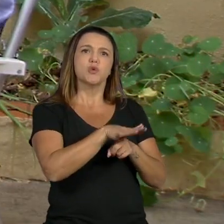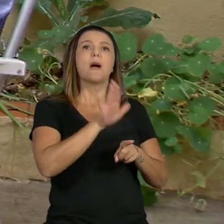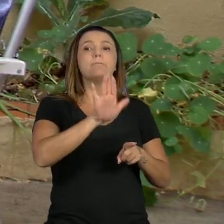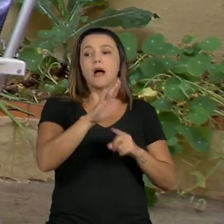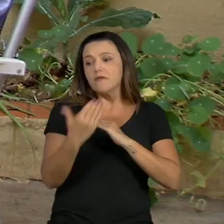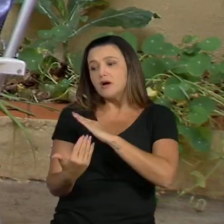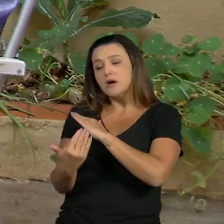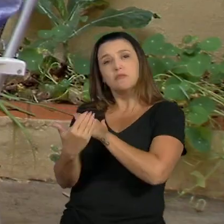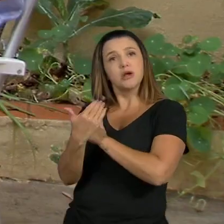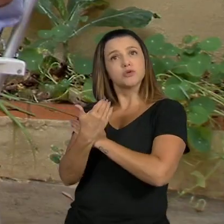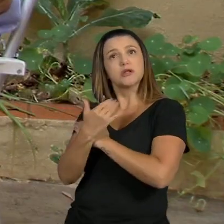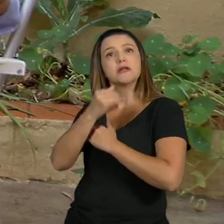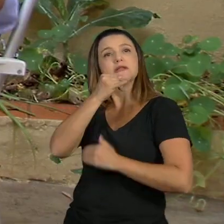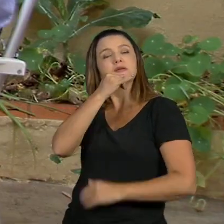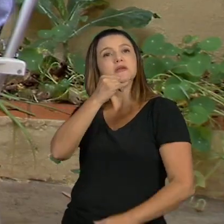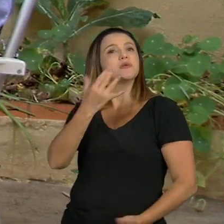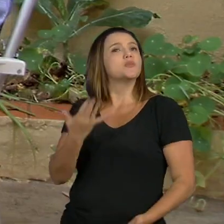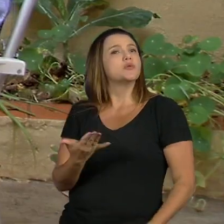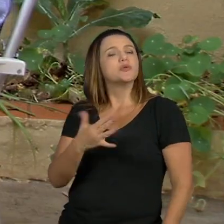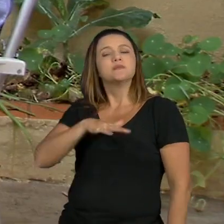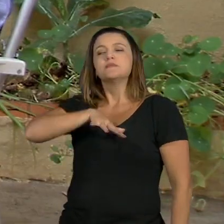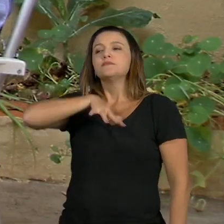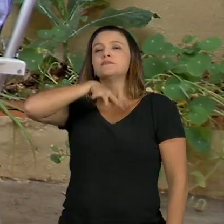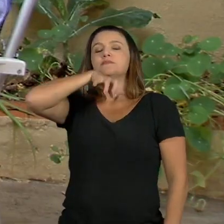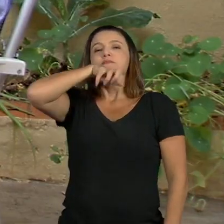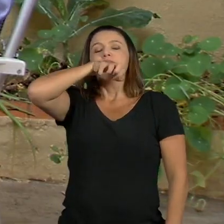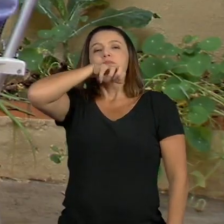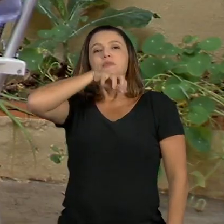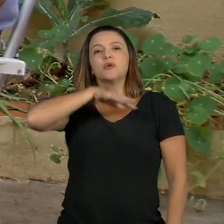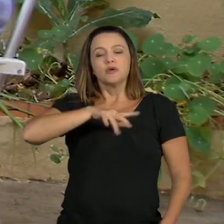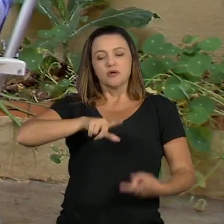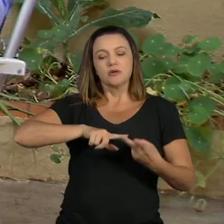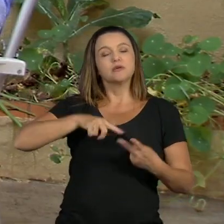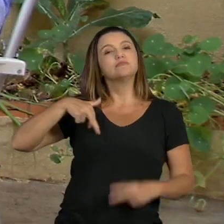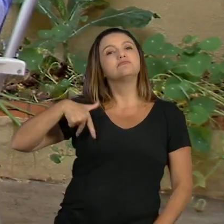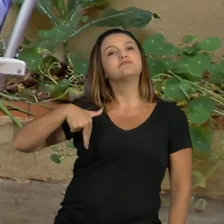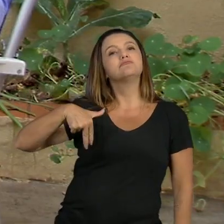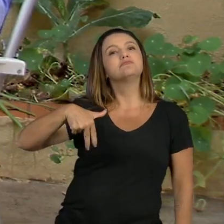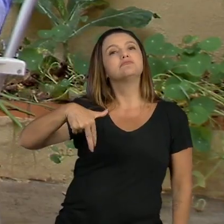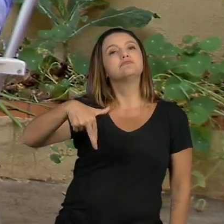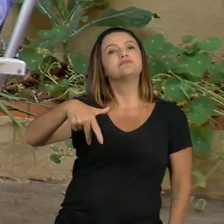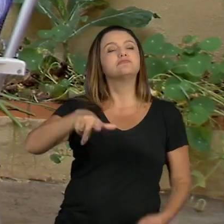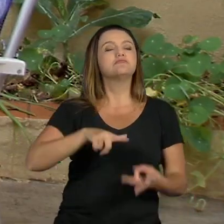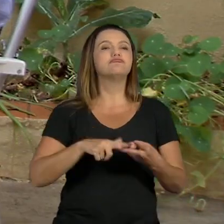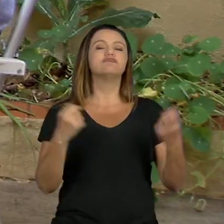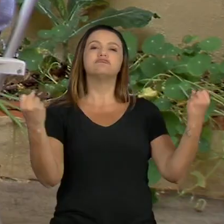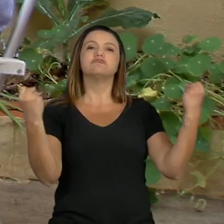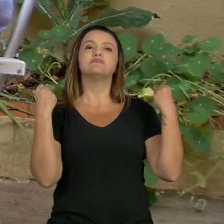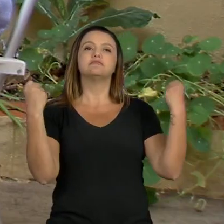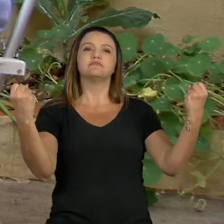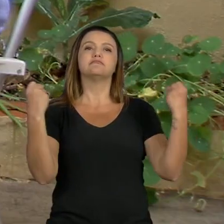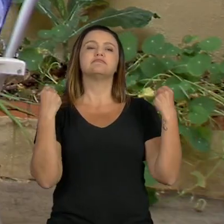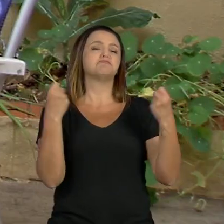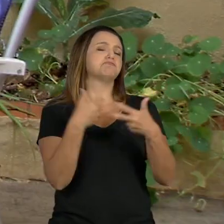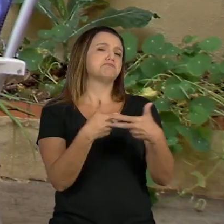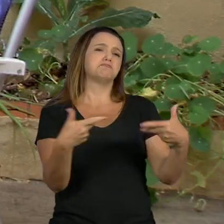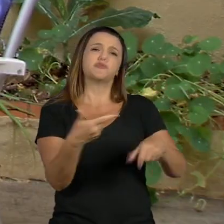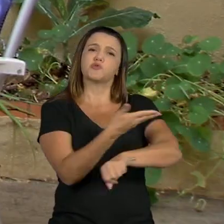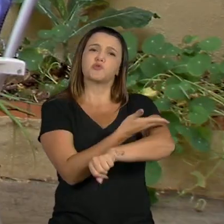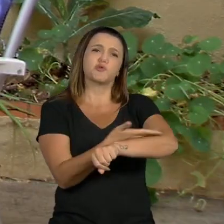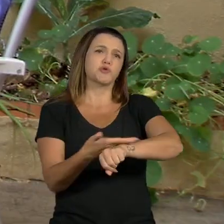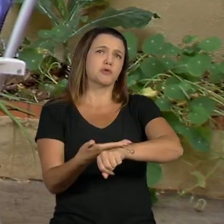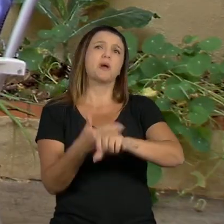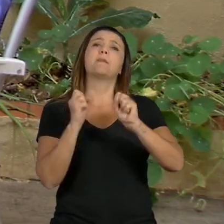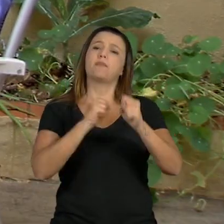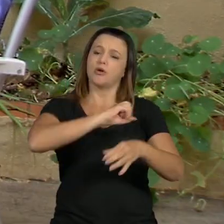nutrir. Então pode ser uma respiração, uma caminhada, um exercício, um ritual, e aí dentro disso, claro, pode